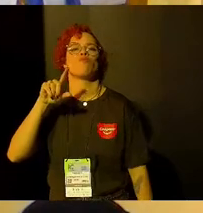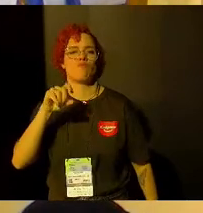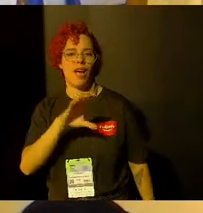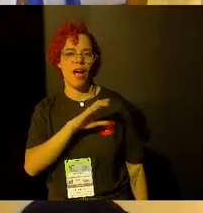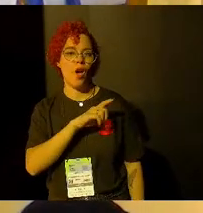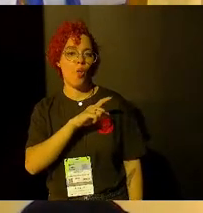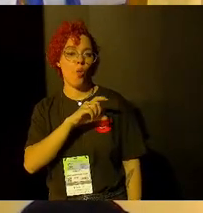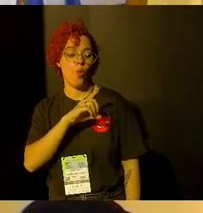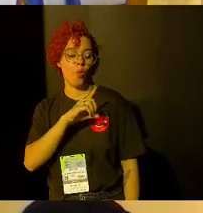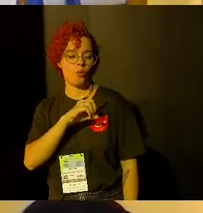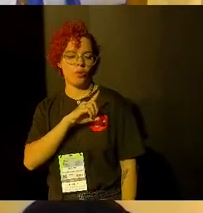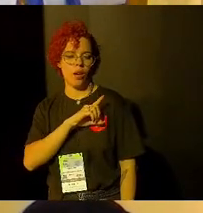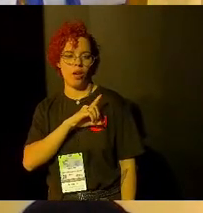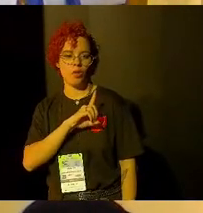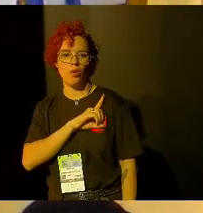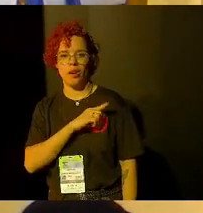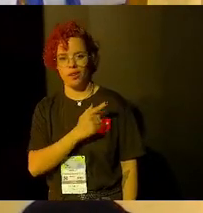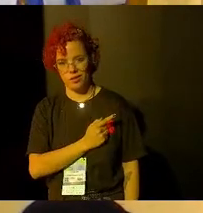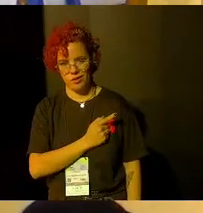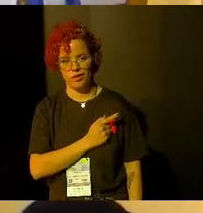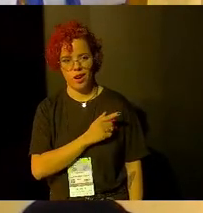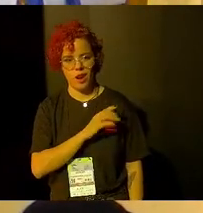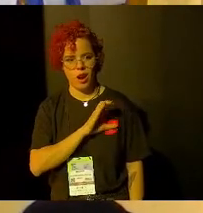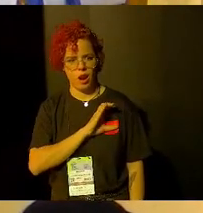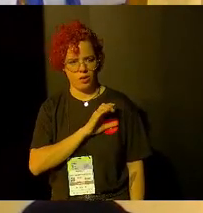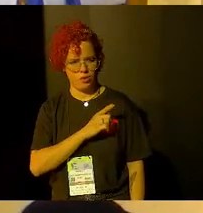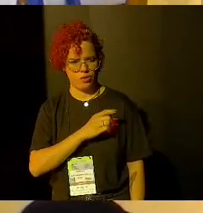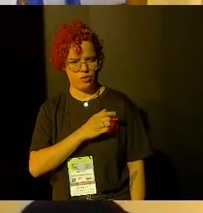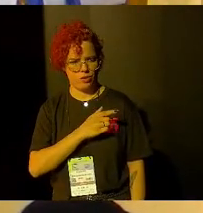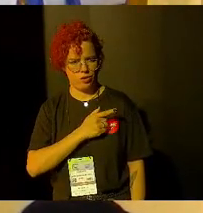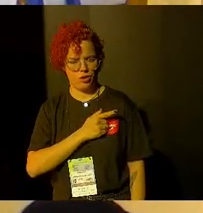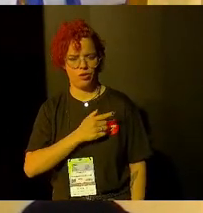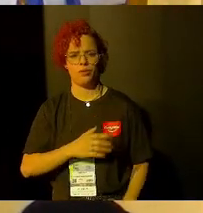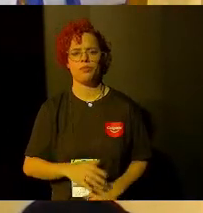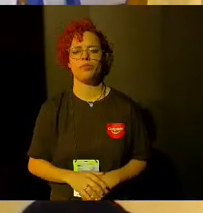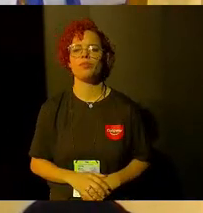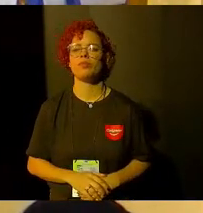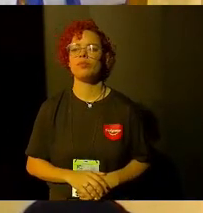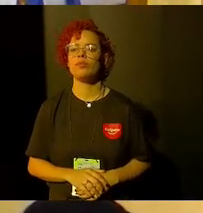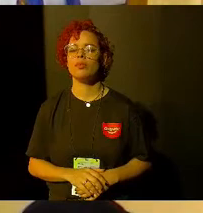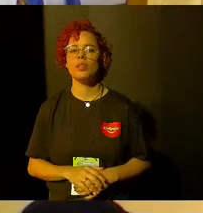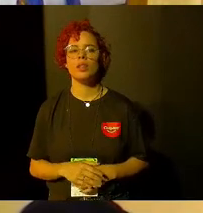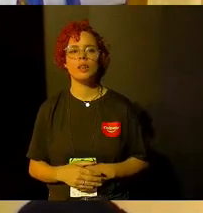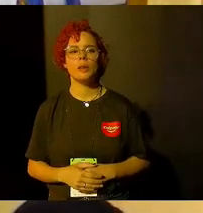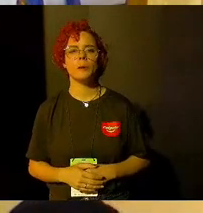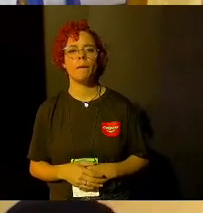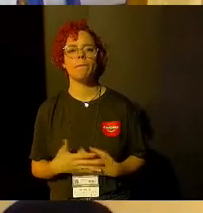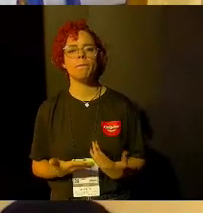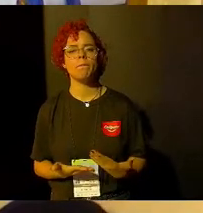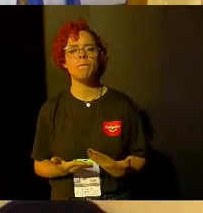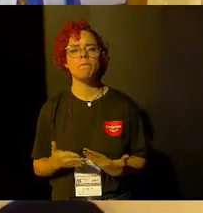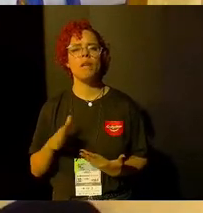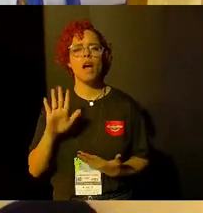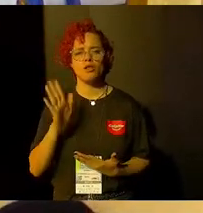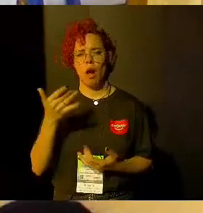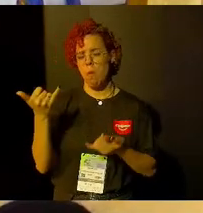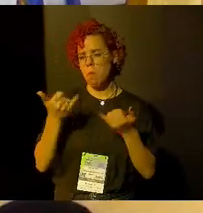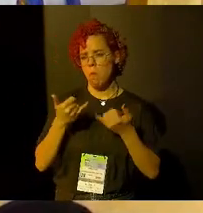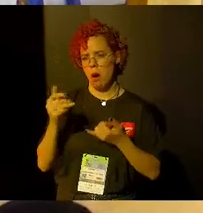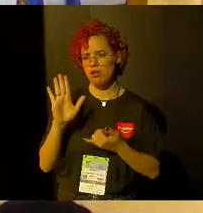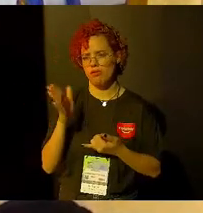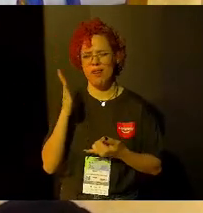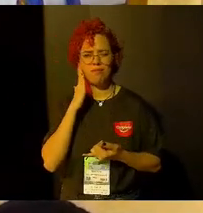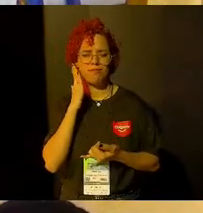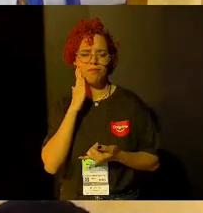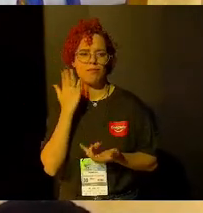Caxias é o Duque de Caxias aí quando eu olho aqui Duque de Caxias a gente já ouviu falar ah já ouviu falar